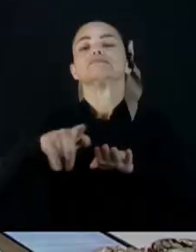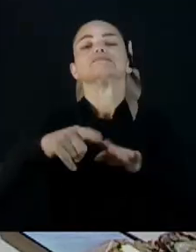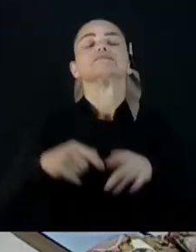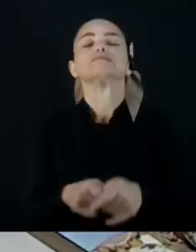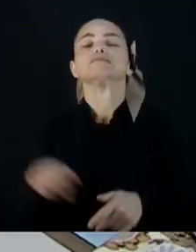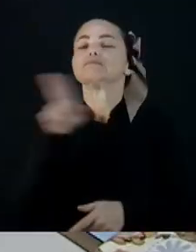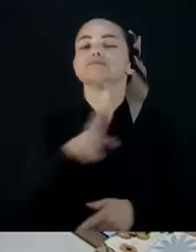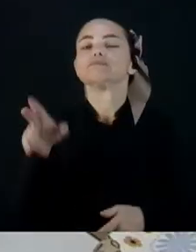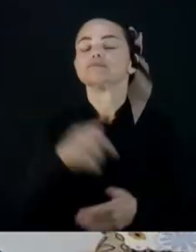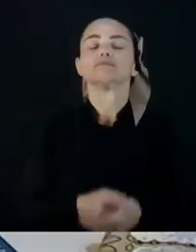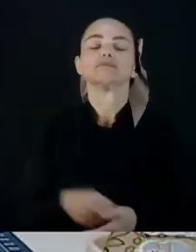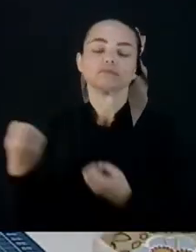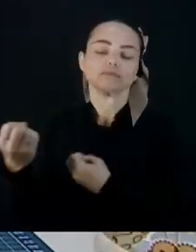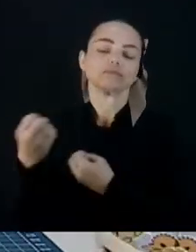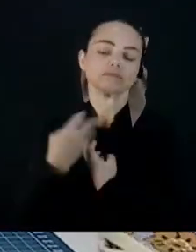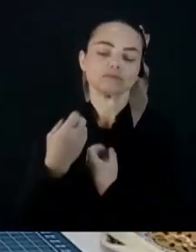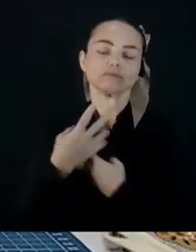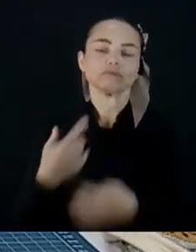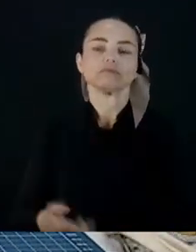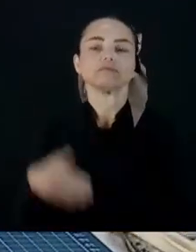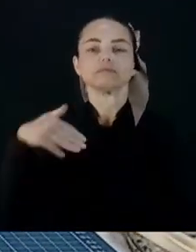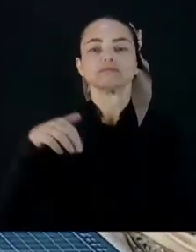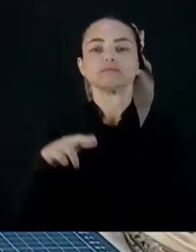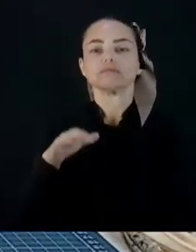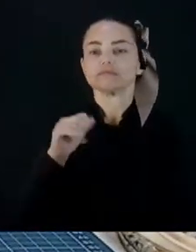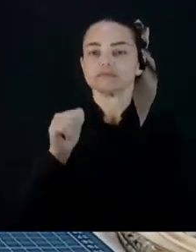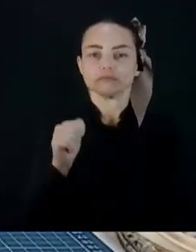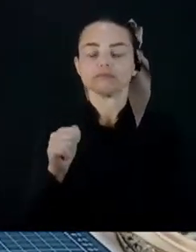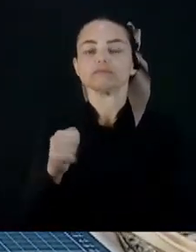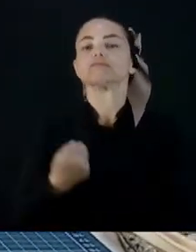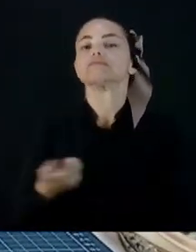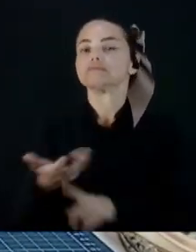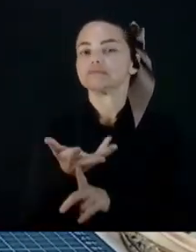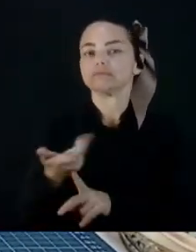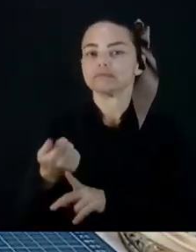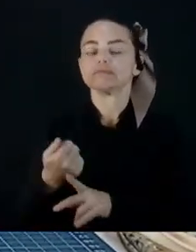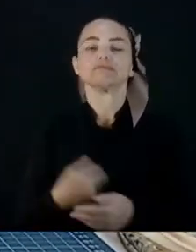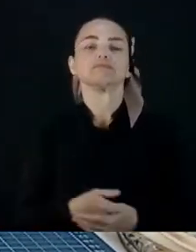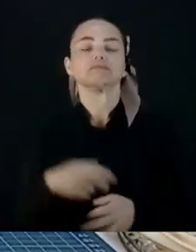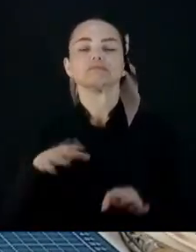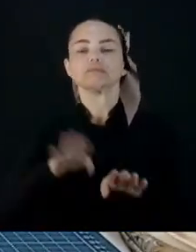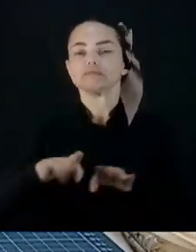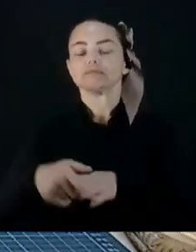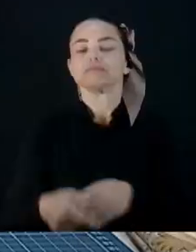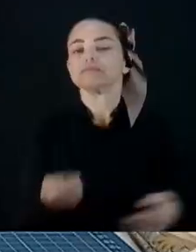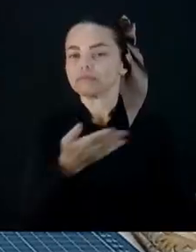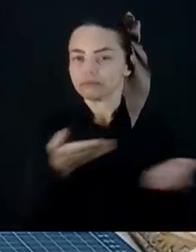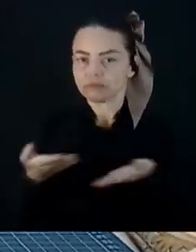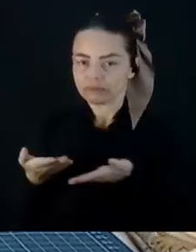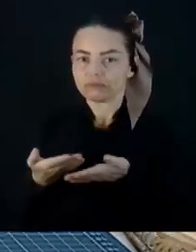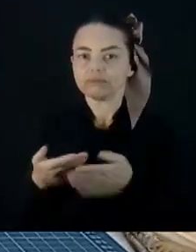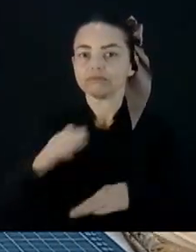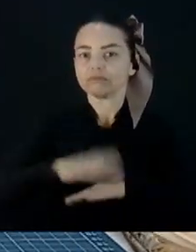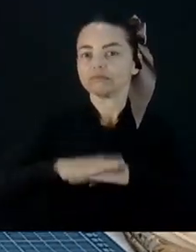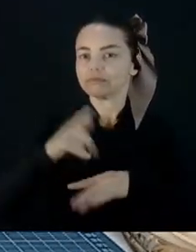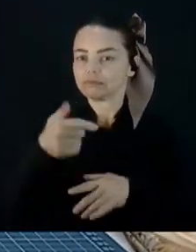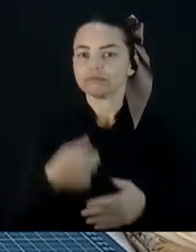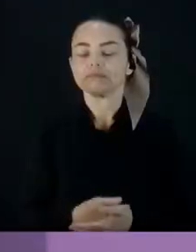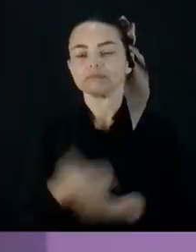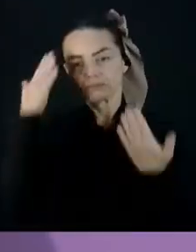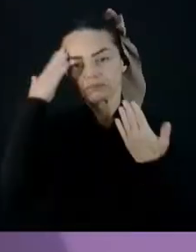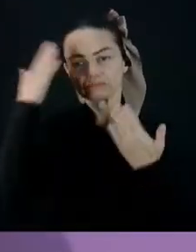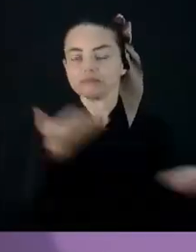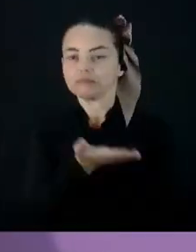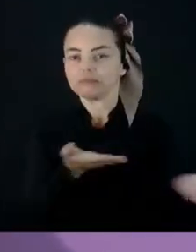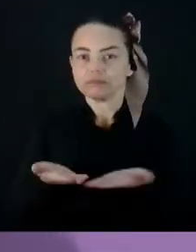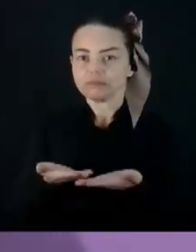ensinar tudinho pra gente é a Márcia Cunha, que é artesã e costureira. Márcia, seja muito bem-vinda ao Faça Você Mesmo e obrigada também por nos receber. Muito